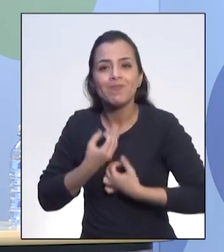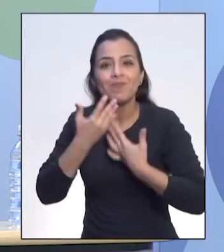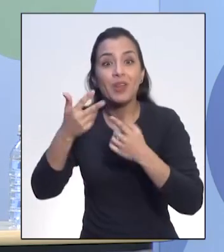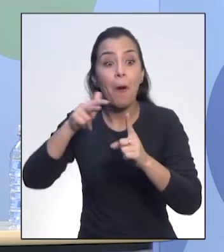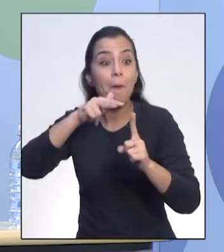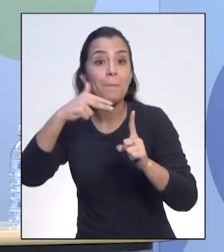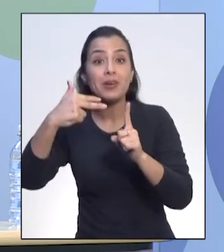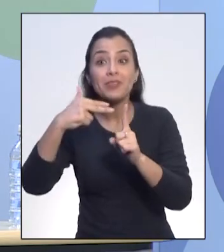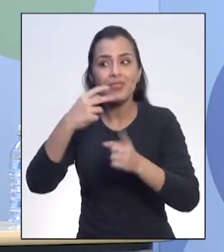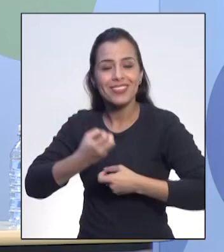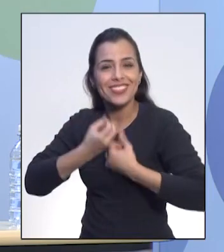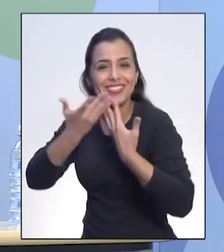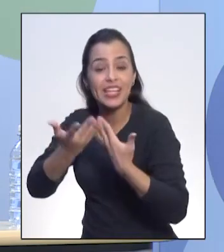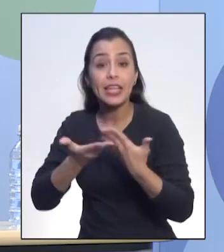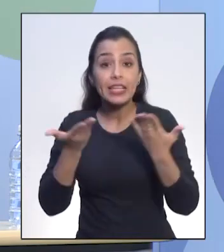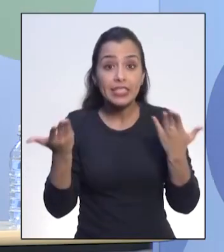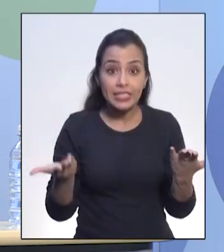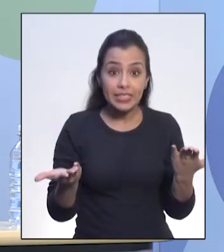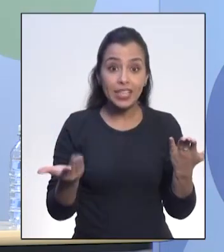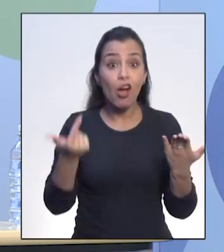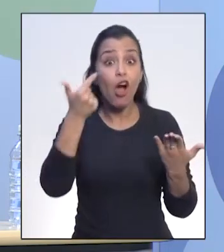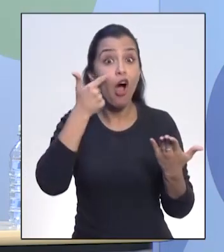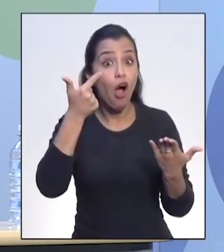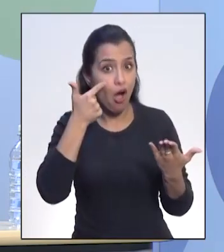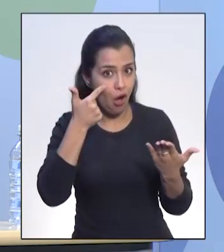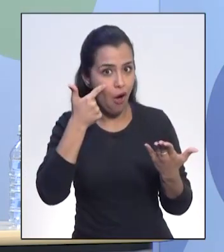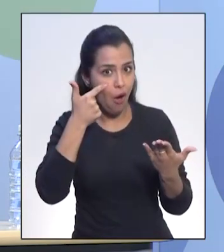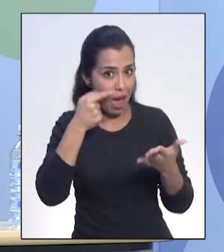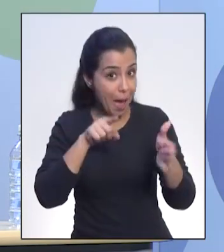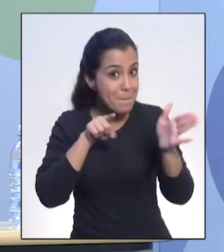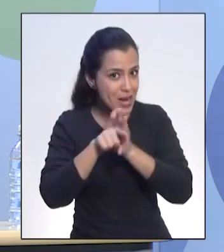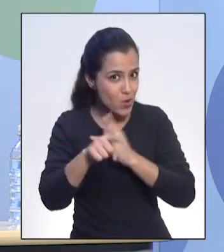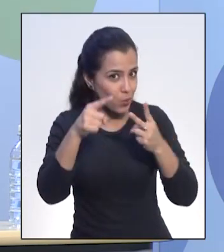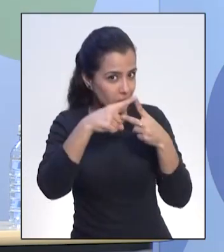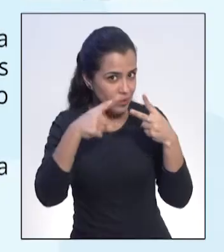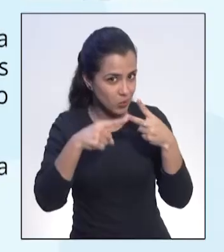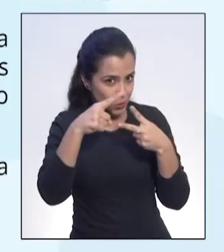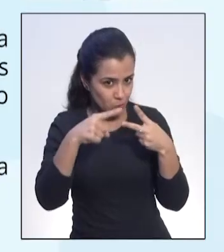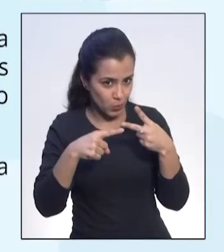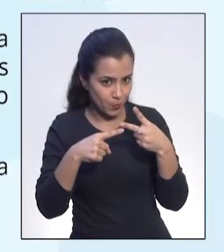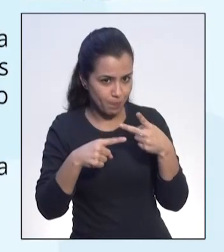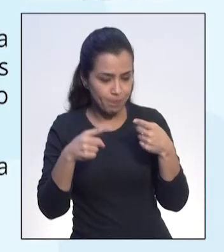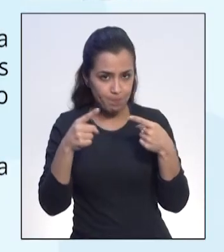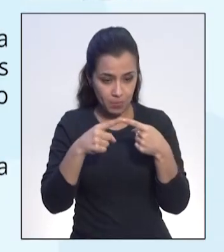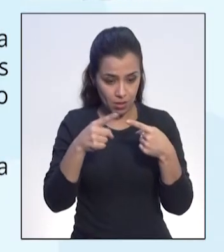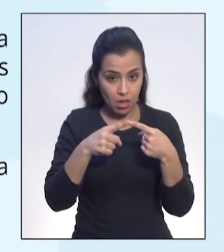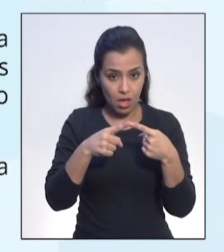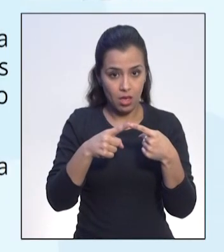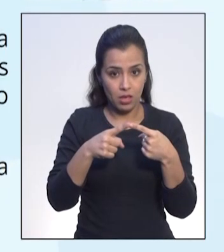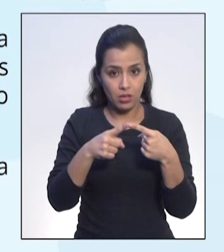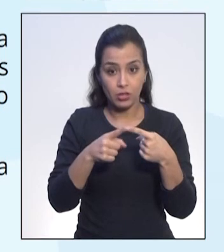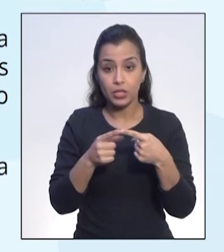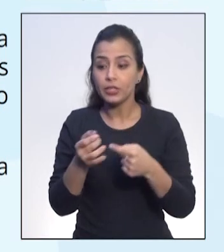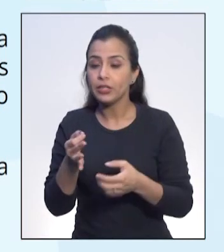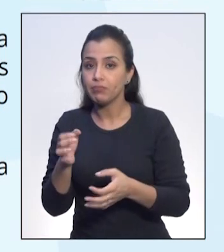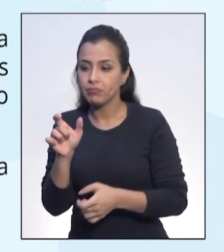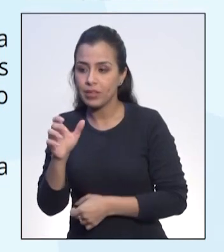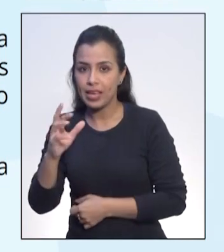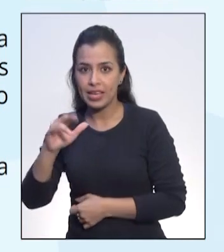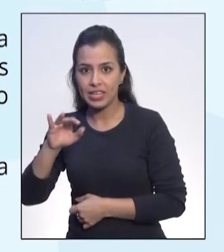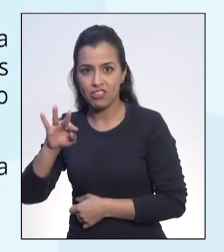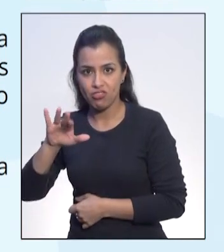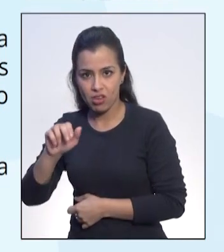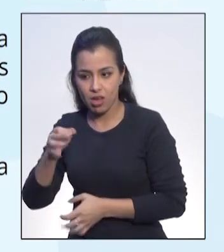visão no mundo, né? Então, vejam, vamos relembrar essas perguntas. Você percebe uma diferença entre a crítica e a